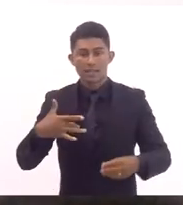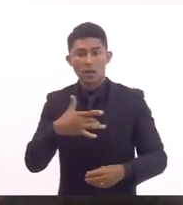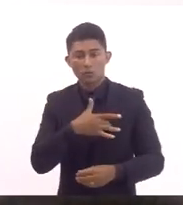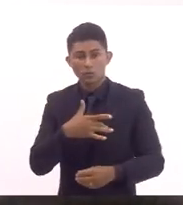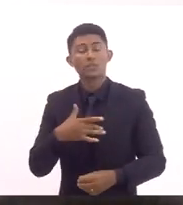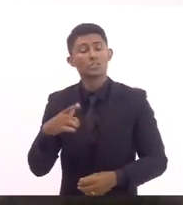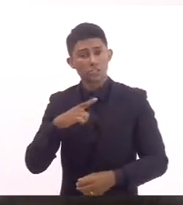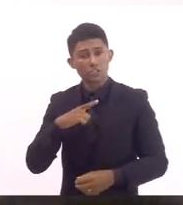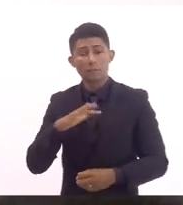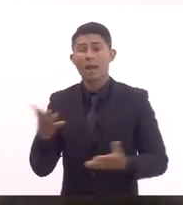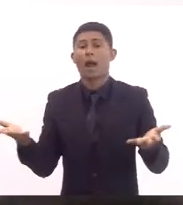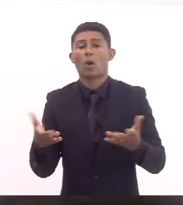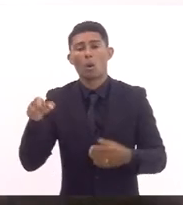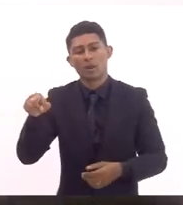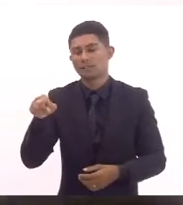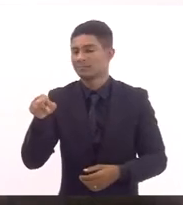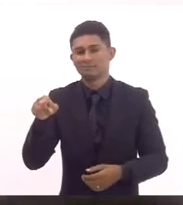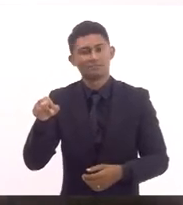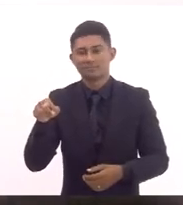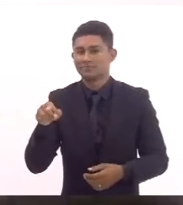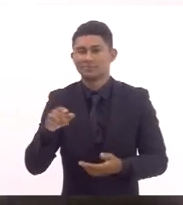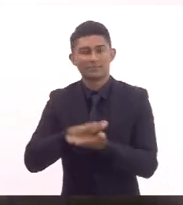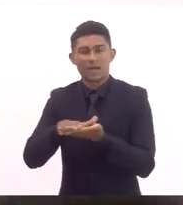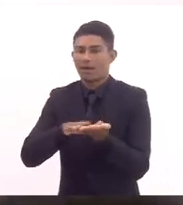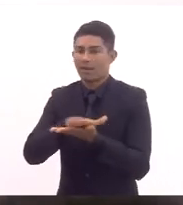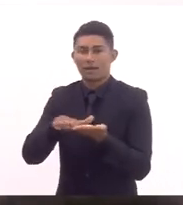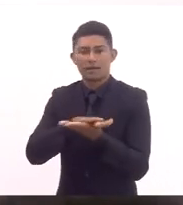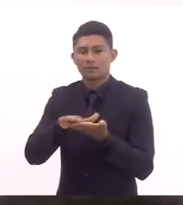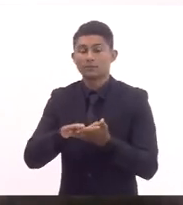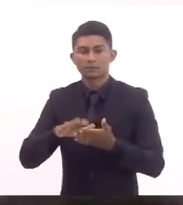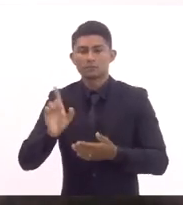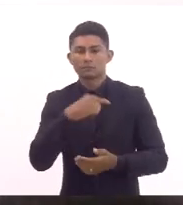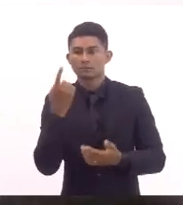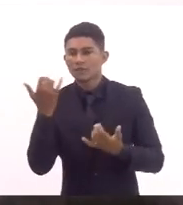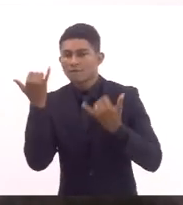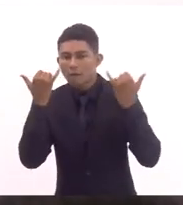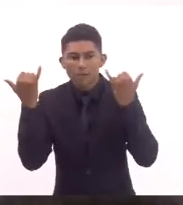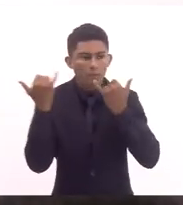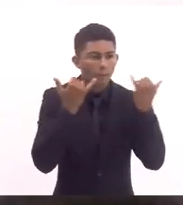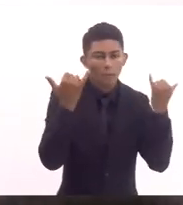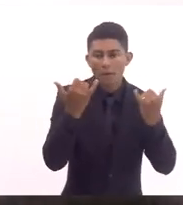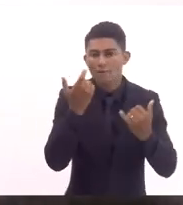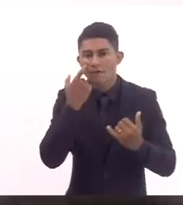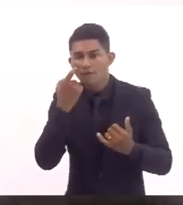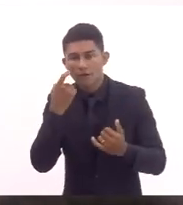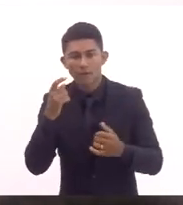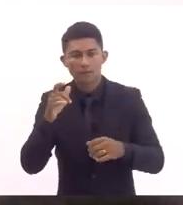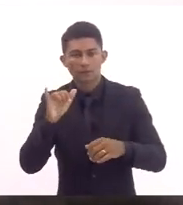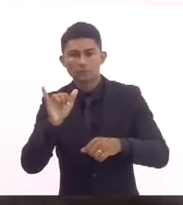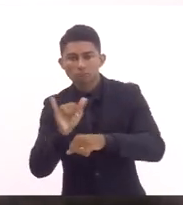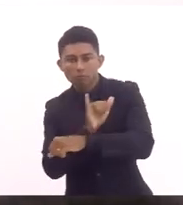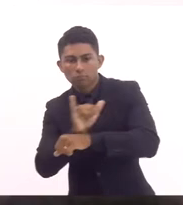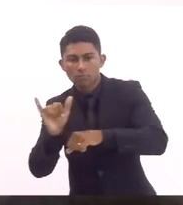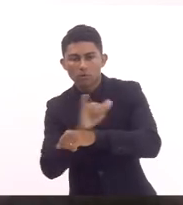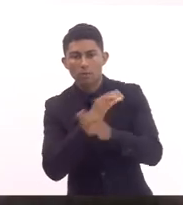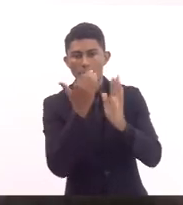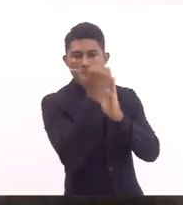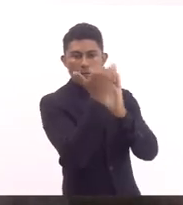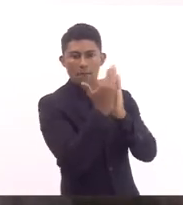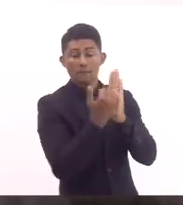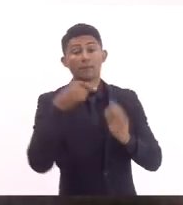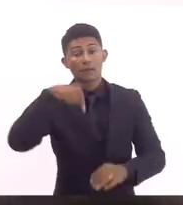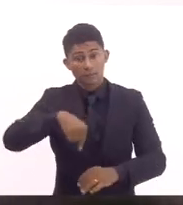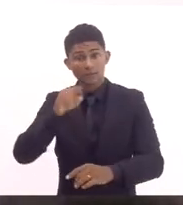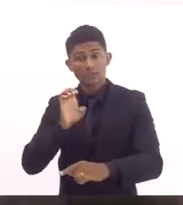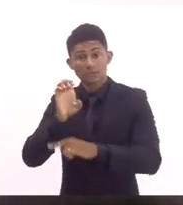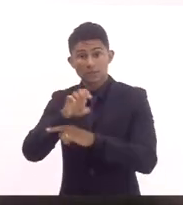que nesta gestão não foi feita a partir dos dados que foram levantados que a gente foi criado o protocolo aqui no estado a gente foi criado o protocolo no braço